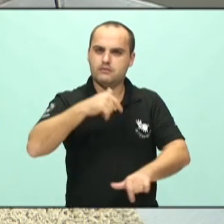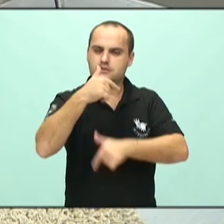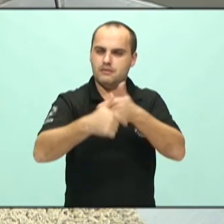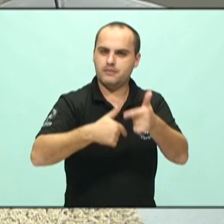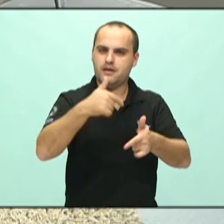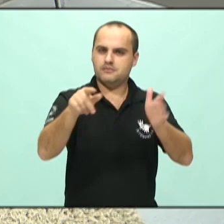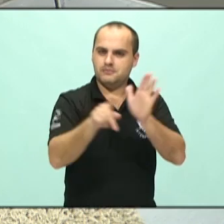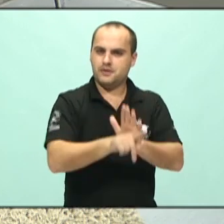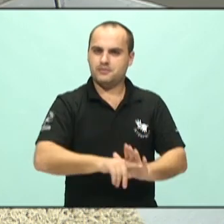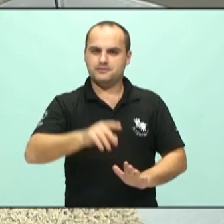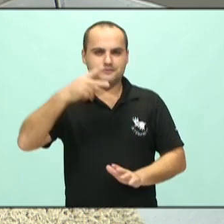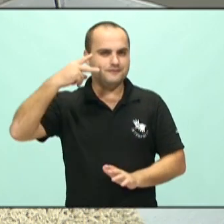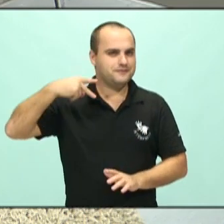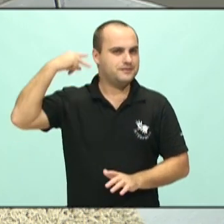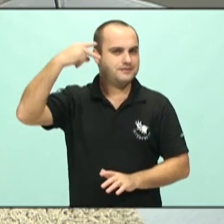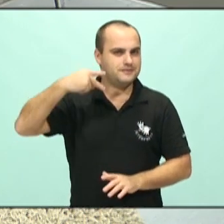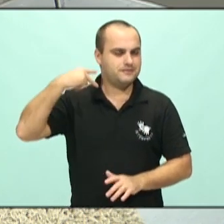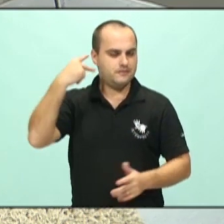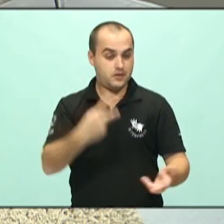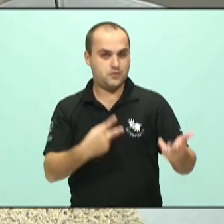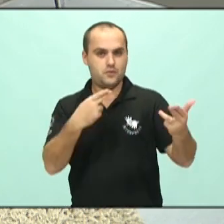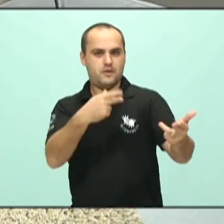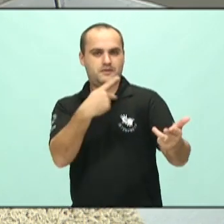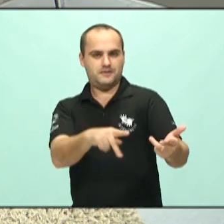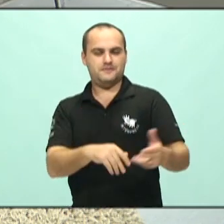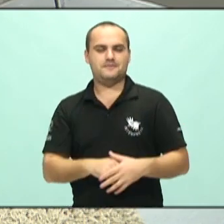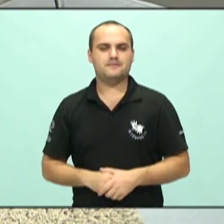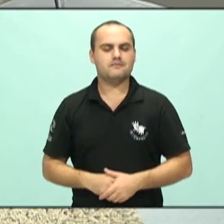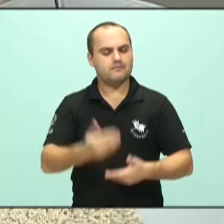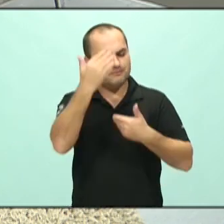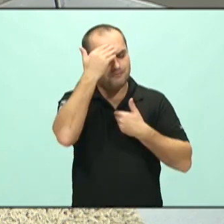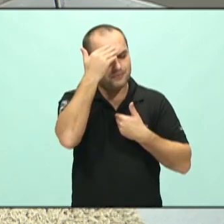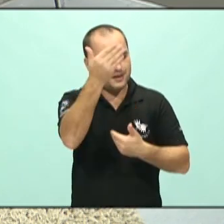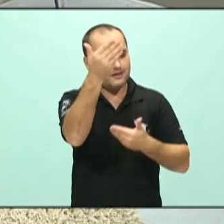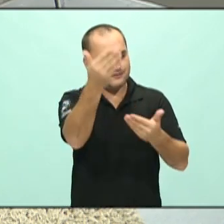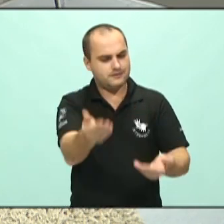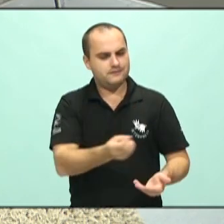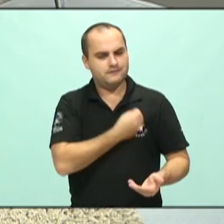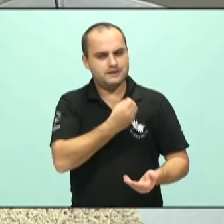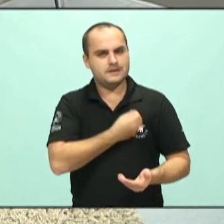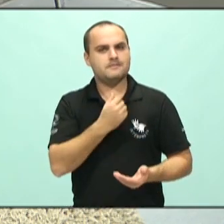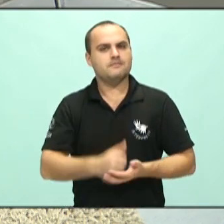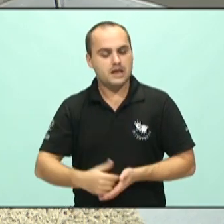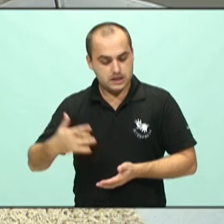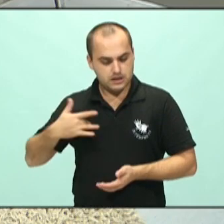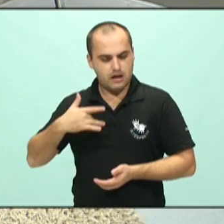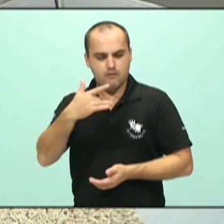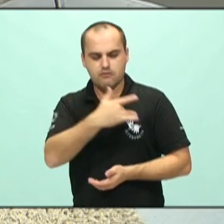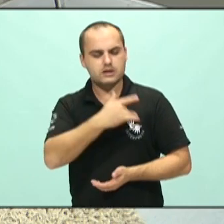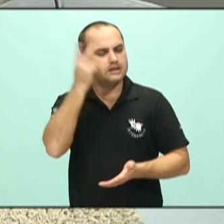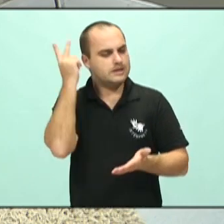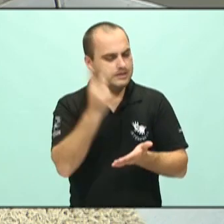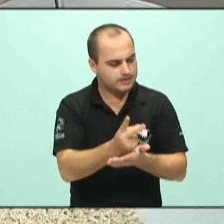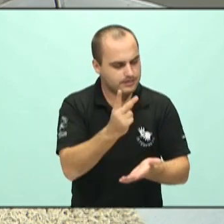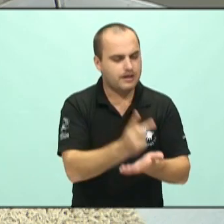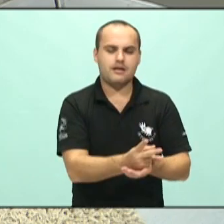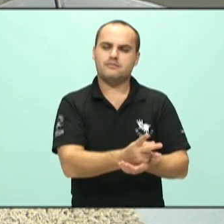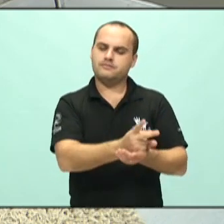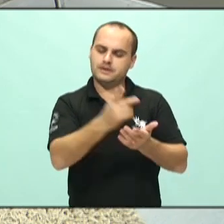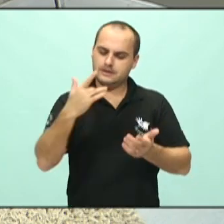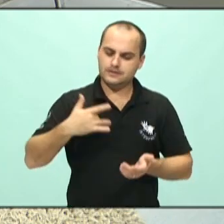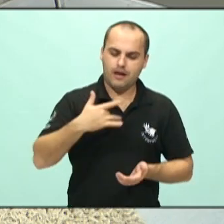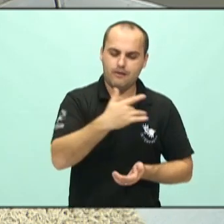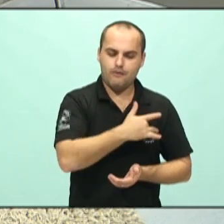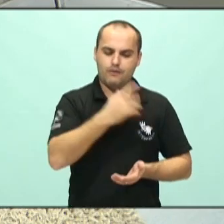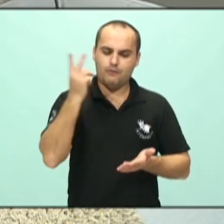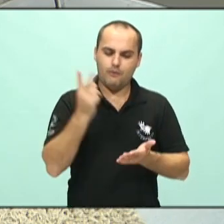senhores nobres edis, assim tanto quanto o seu. Muito obrigado ao senhor. Saúde, eu sempre digo isso, muita saúde para o senhor continuar esse